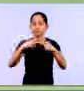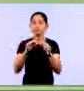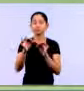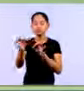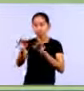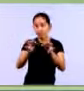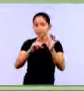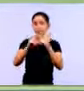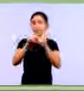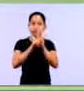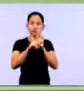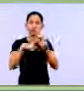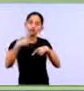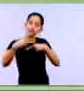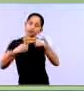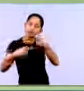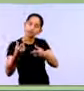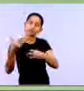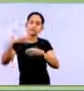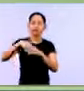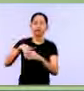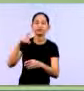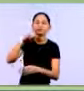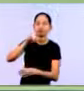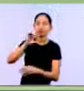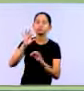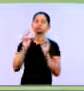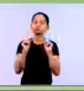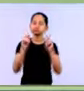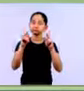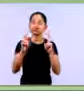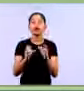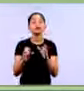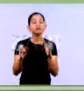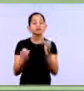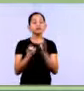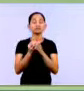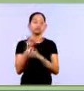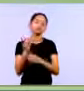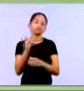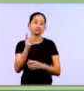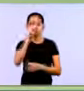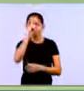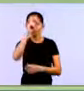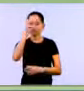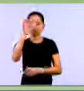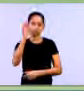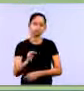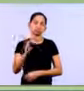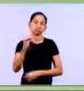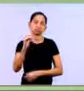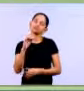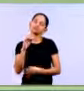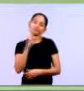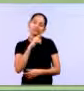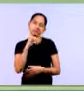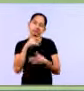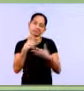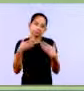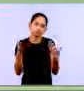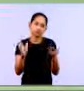regulamentada. Essa previsão em lei vai indicar a criação do tributo, né, em que situação o tributo